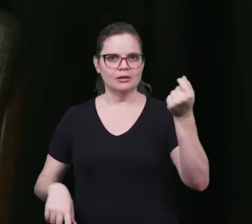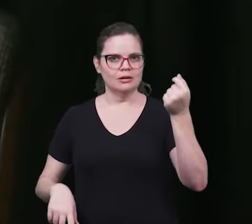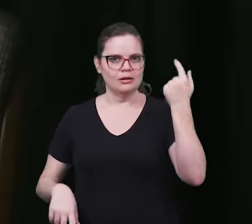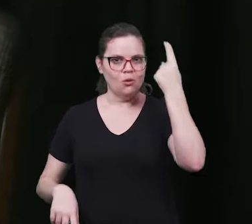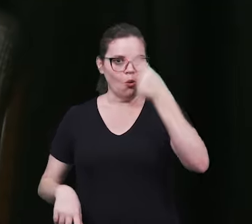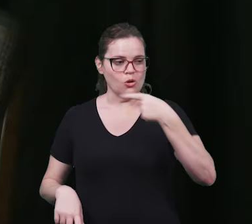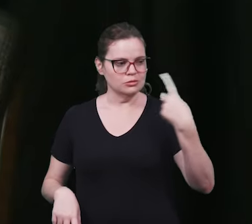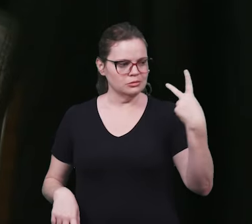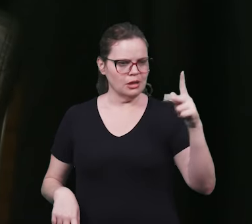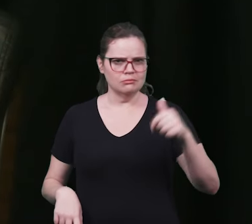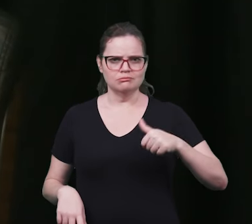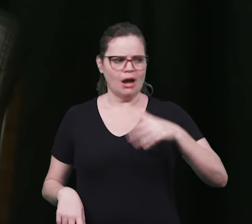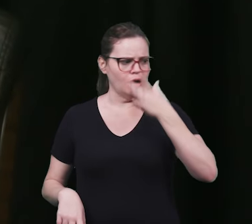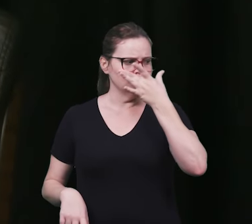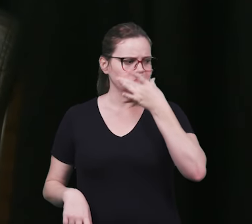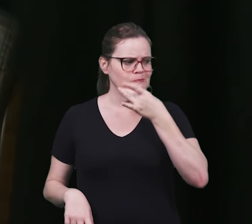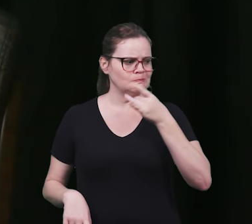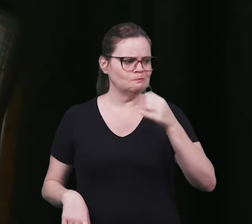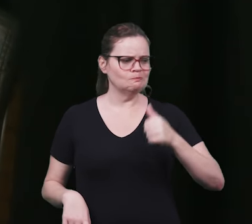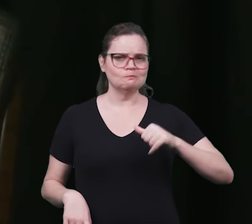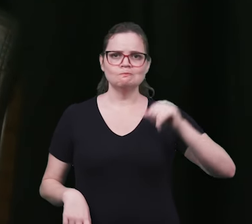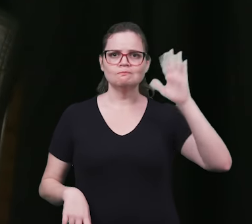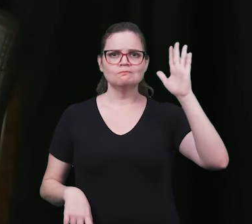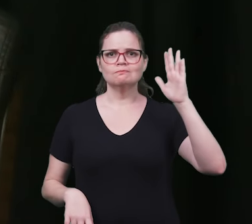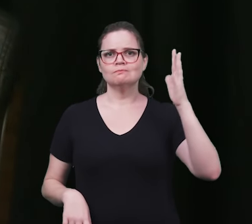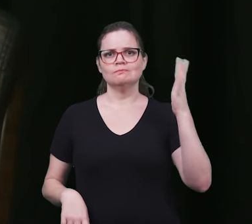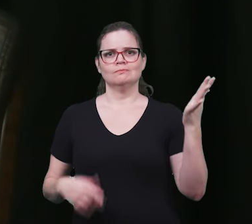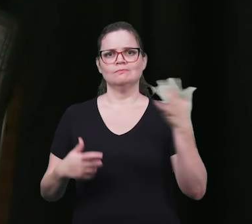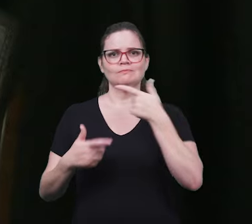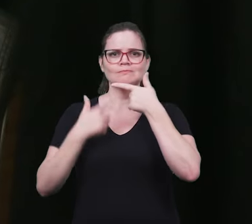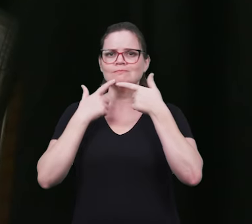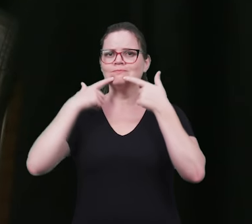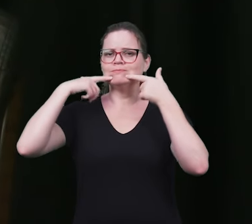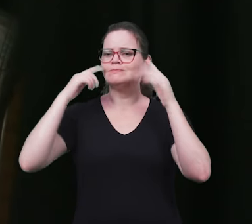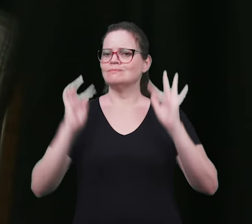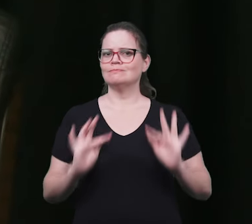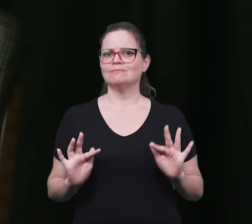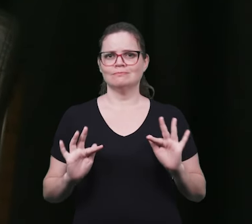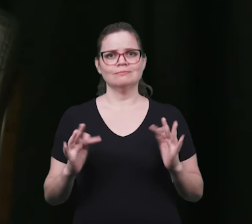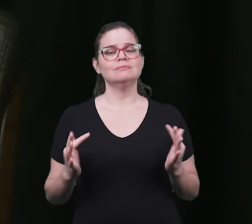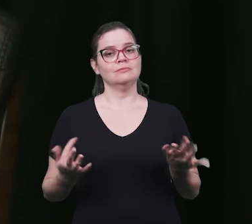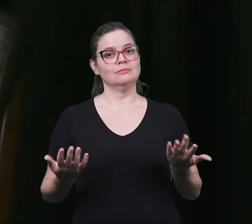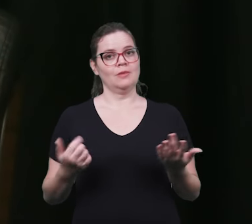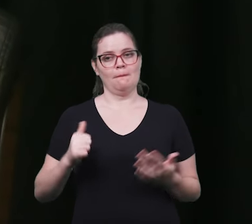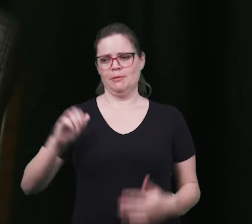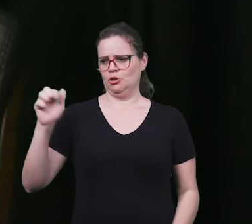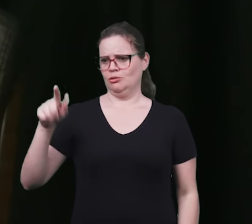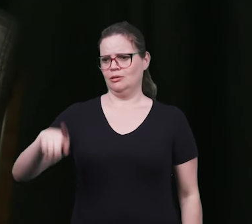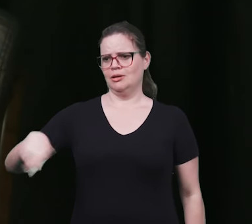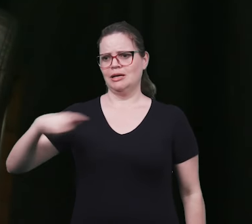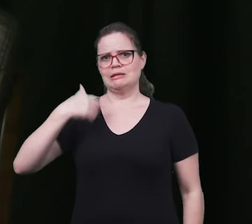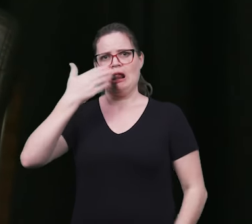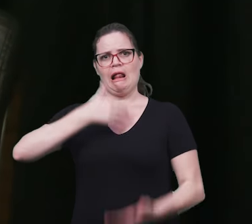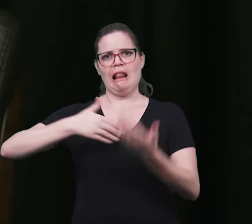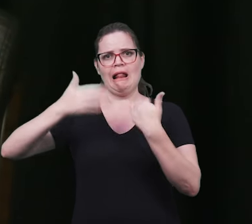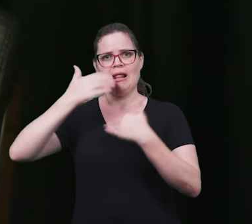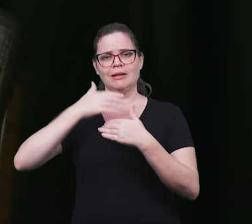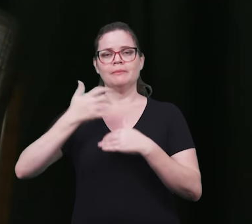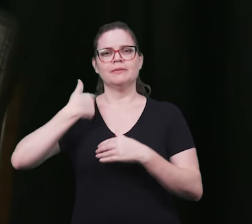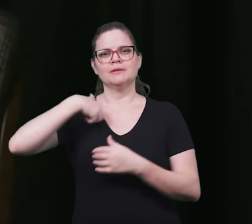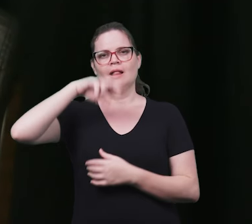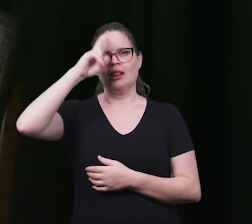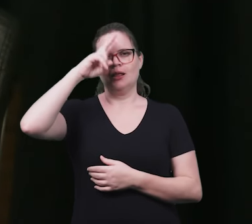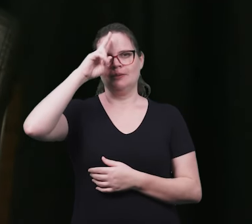semblante, vamos dizer assim, de uma pessoa que estava com alegria no Senhor, né? Mas quando eu lembrei de Daniel,